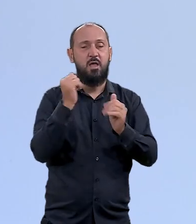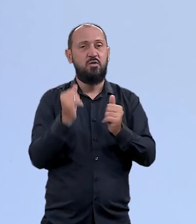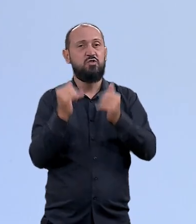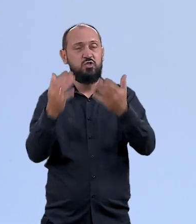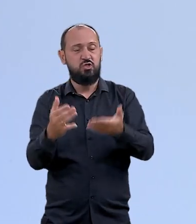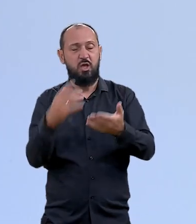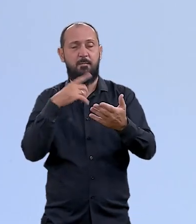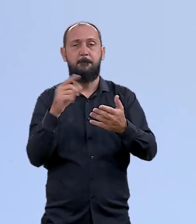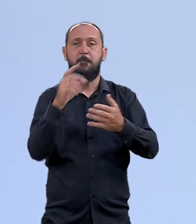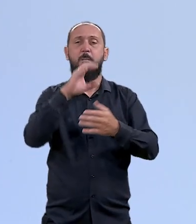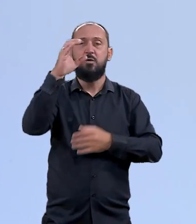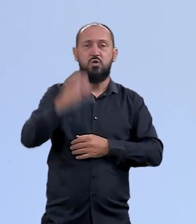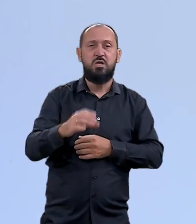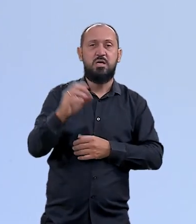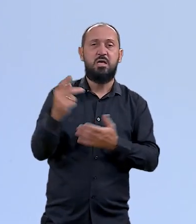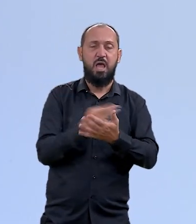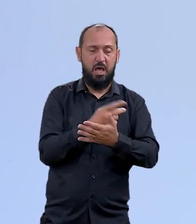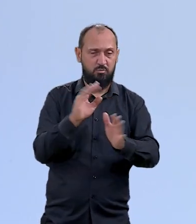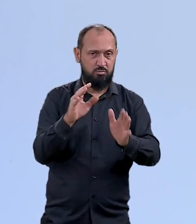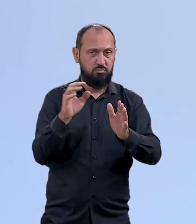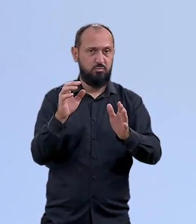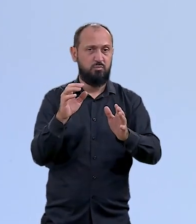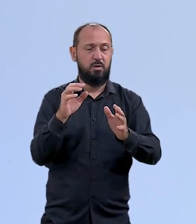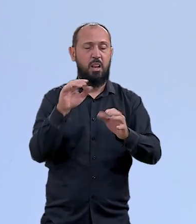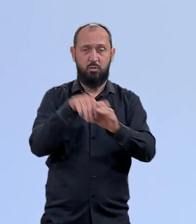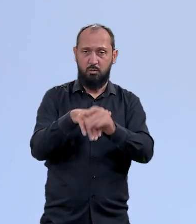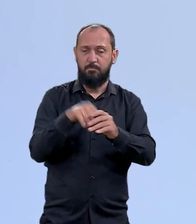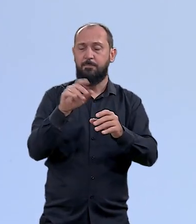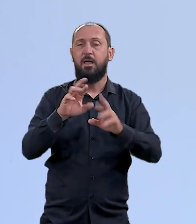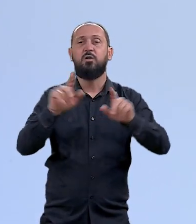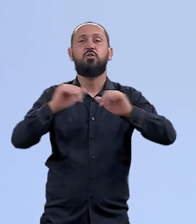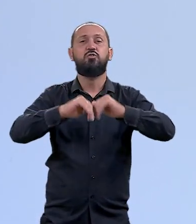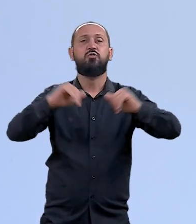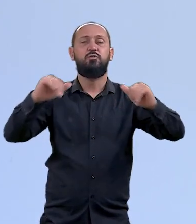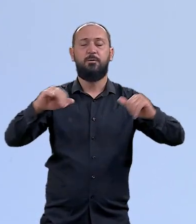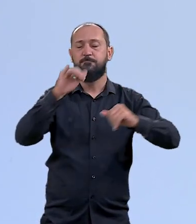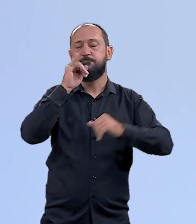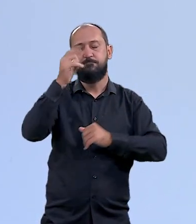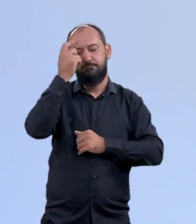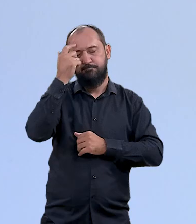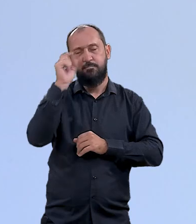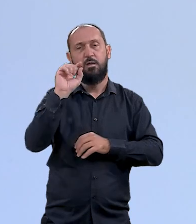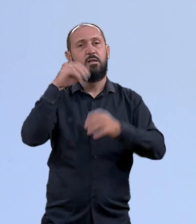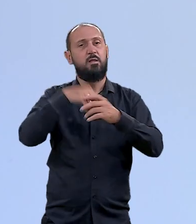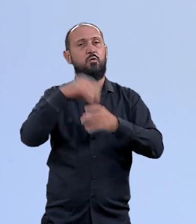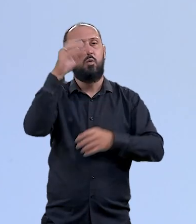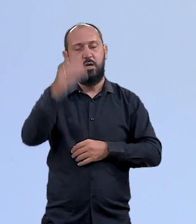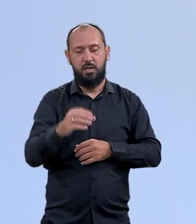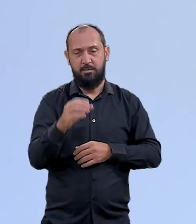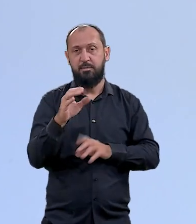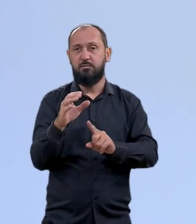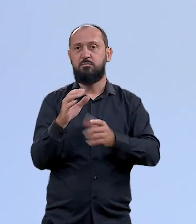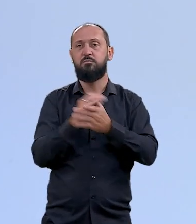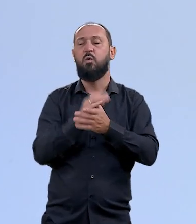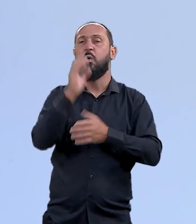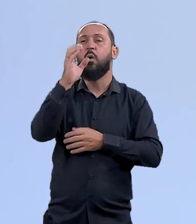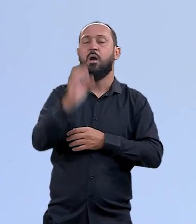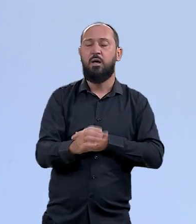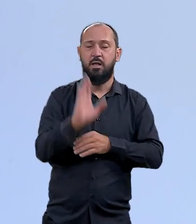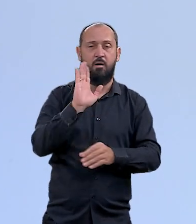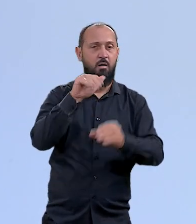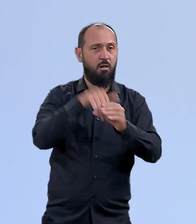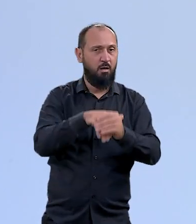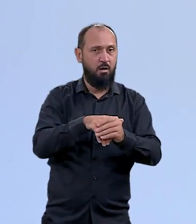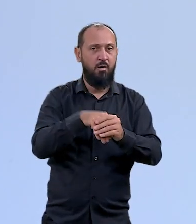está aí assistindo de casa, pode sofrer uma penalidade se tiver algum